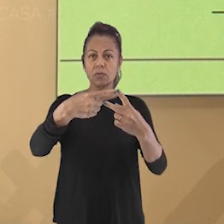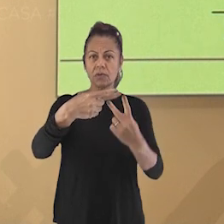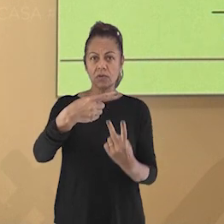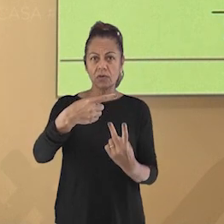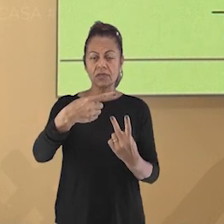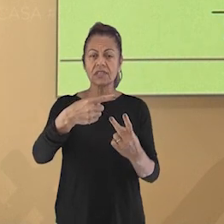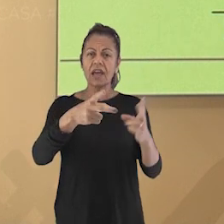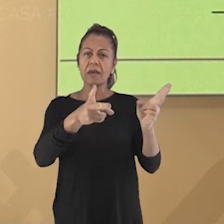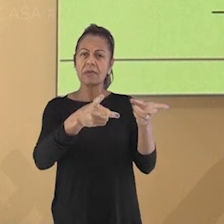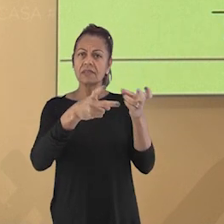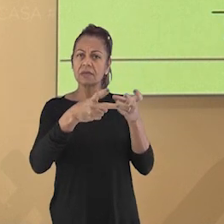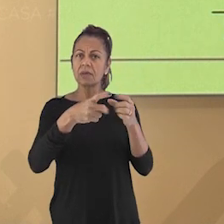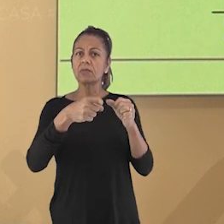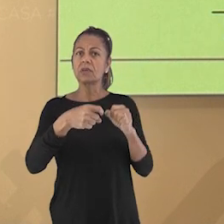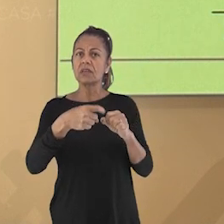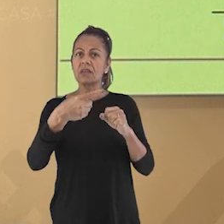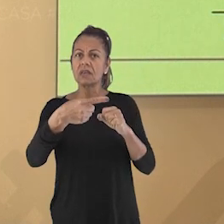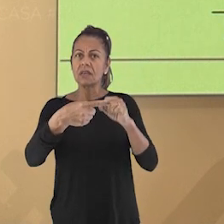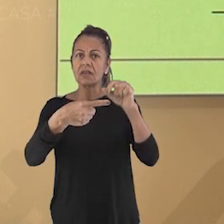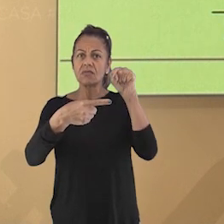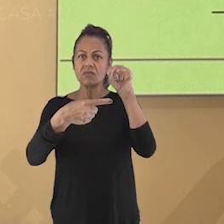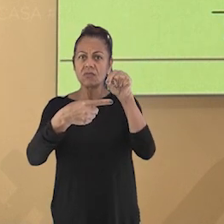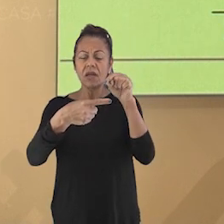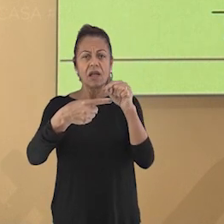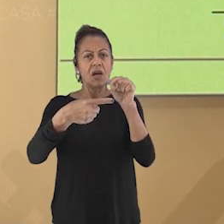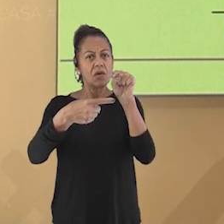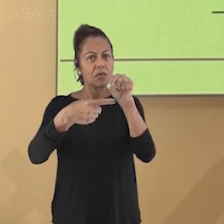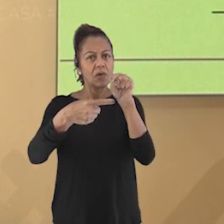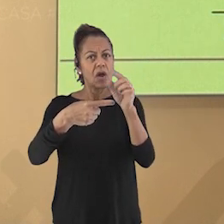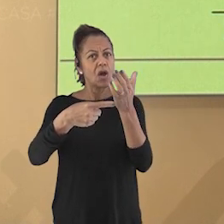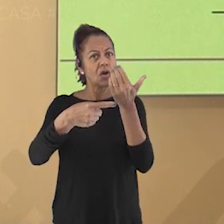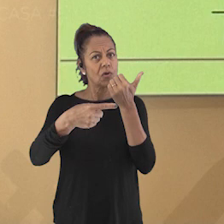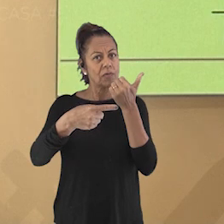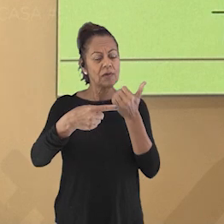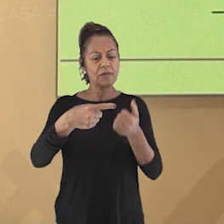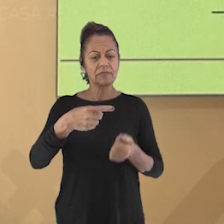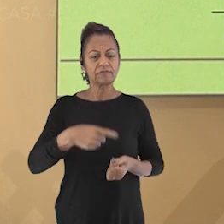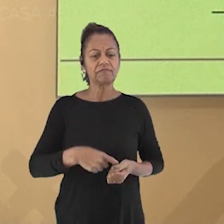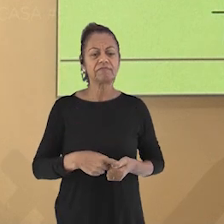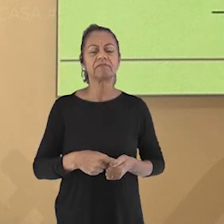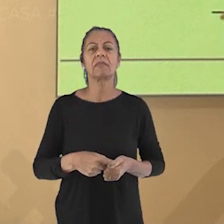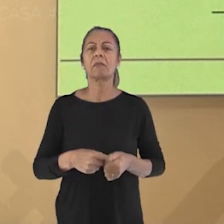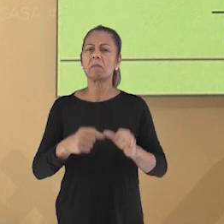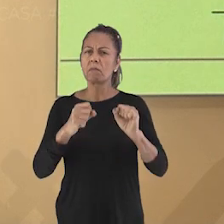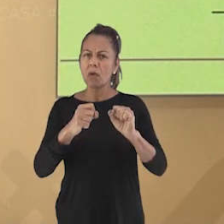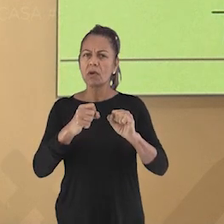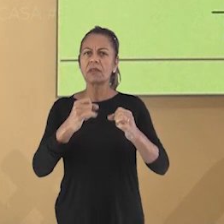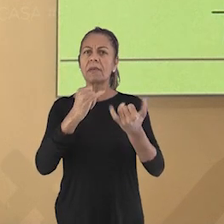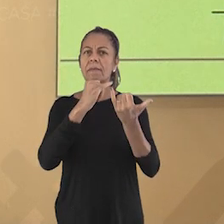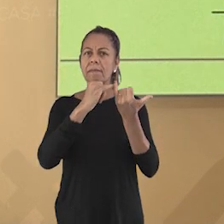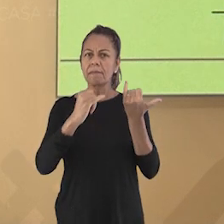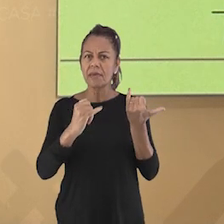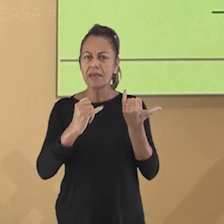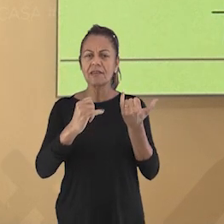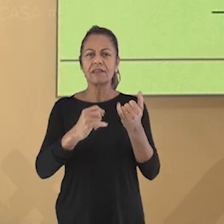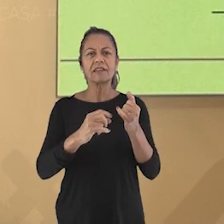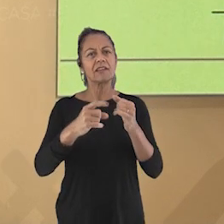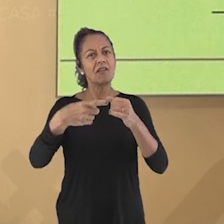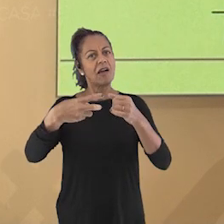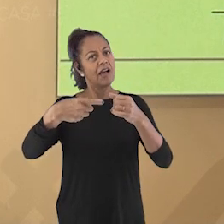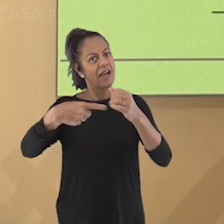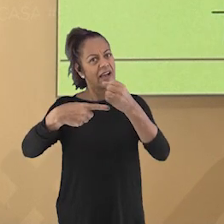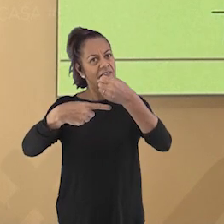comeu 1 pedaço de 2. Podemos dizer aqui também, dizer meio. Essa fração representa meio,